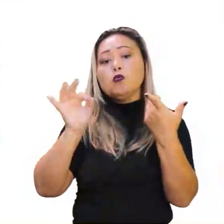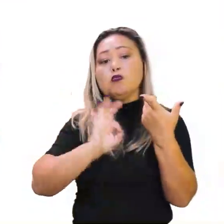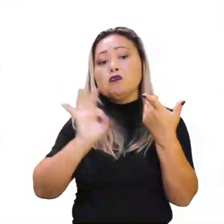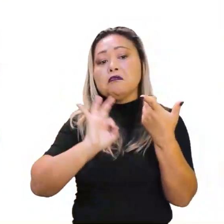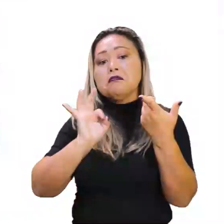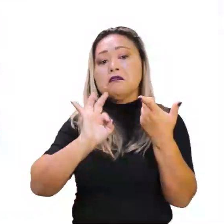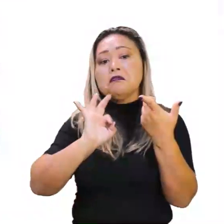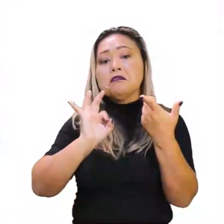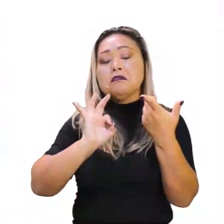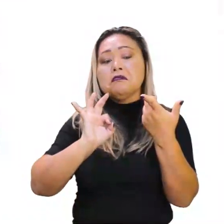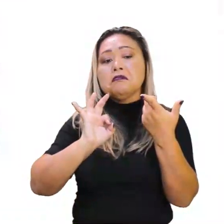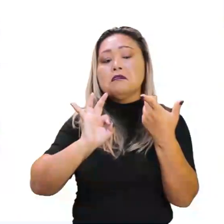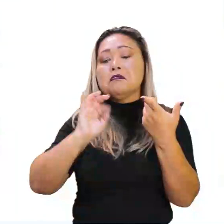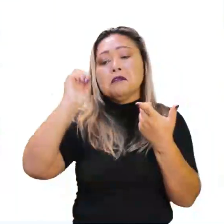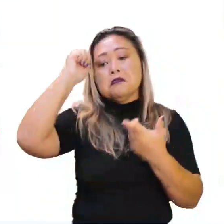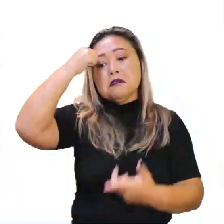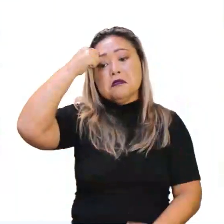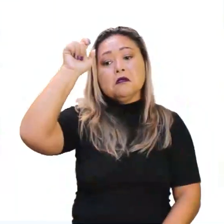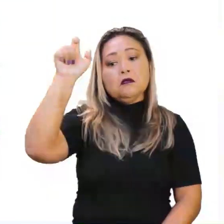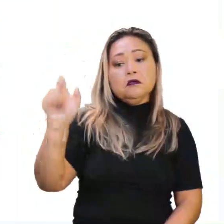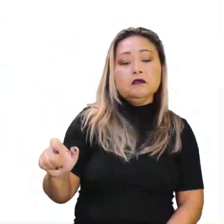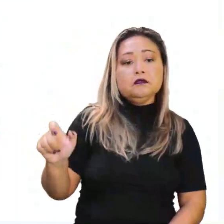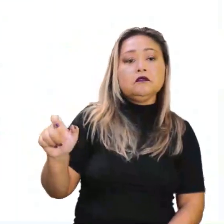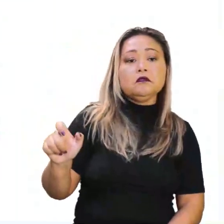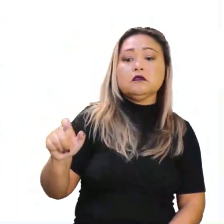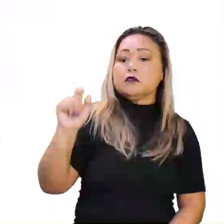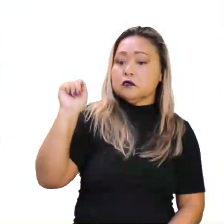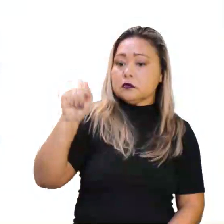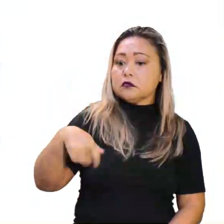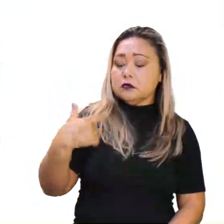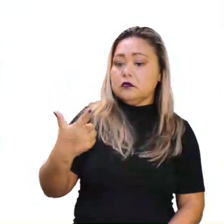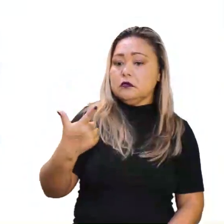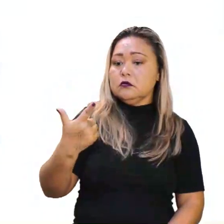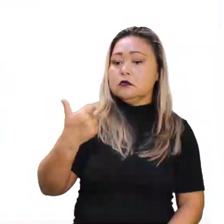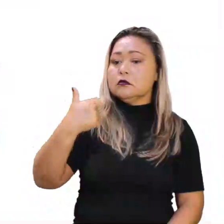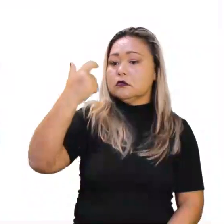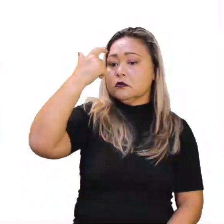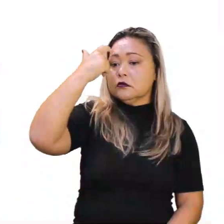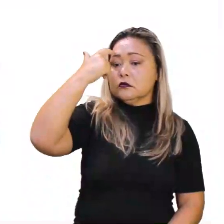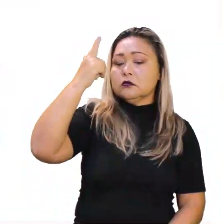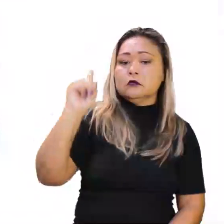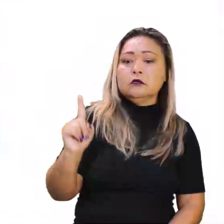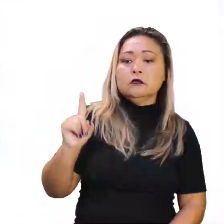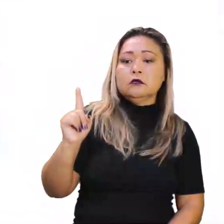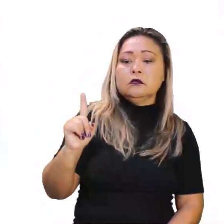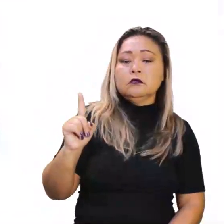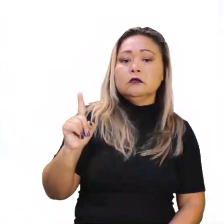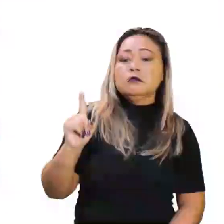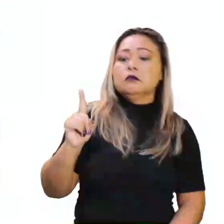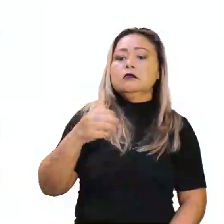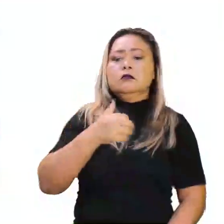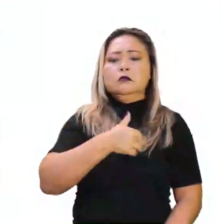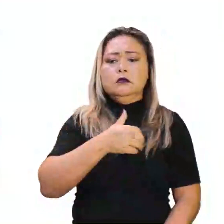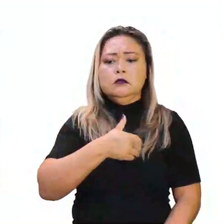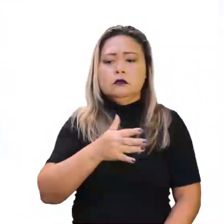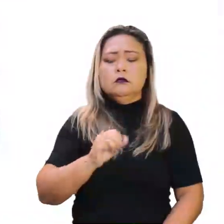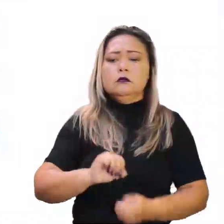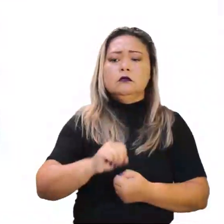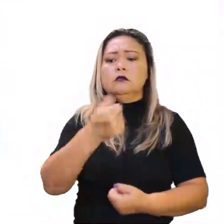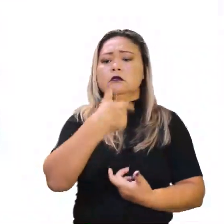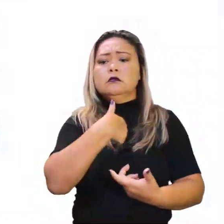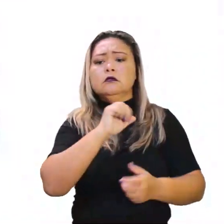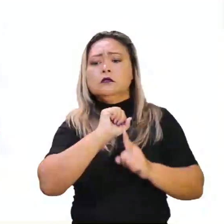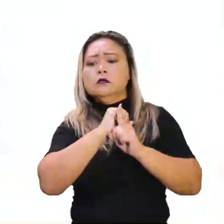em relação à situação dos negros. Então, uma questão que poderíamos aqui refletir muito sobre a discriminação, sobre a